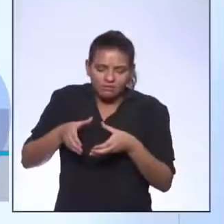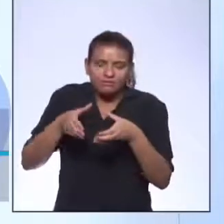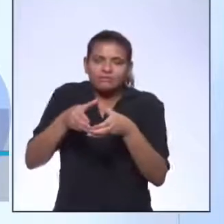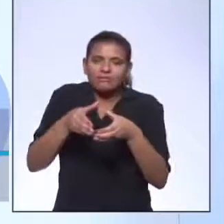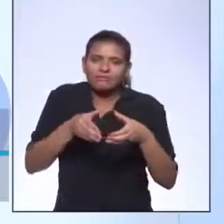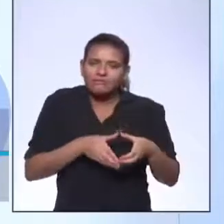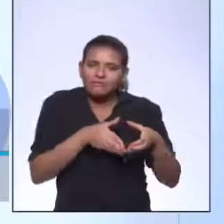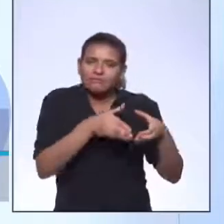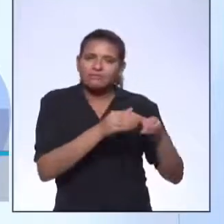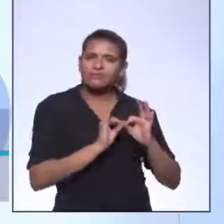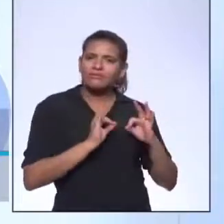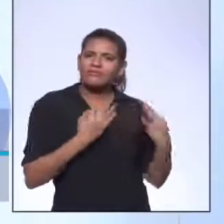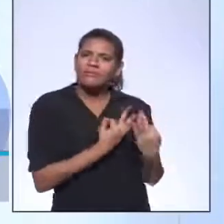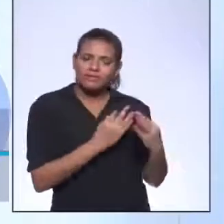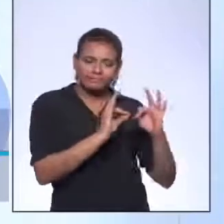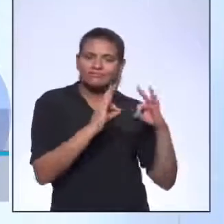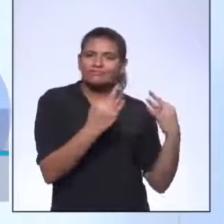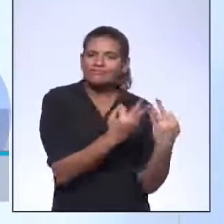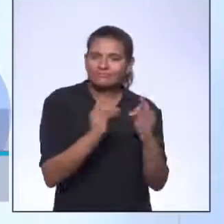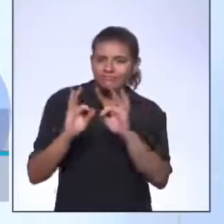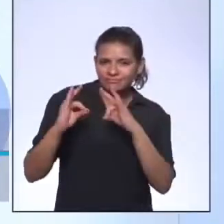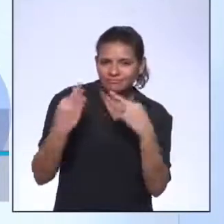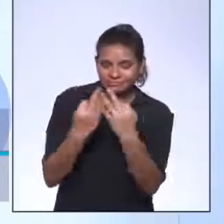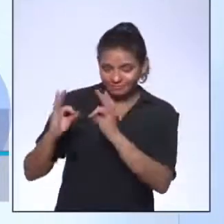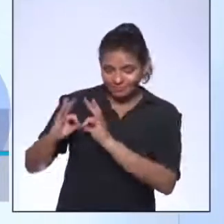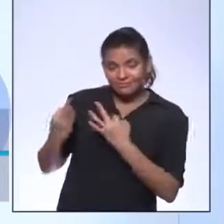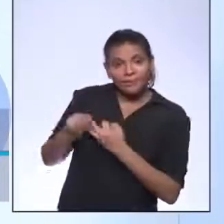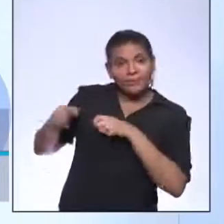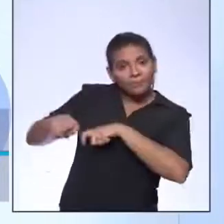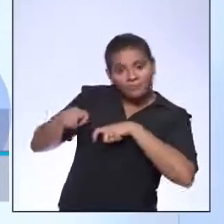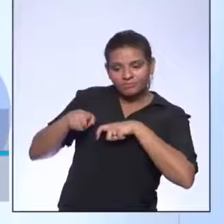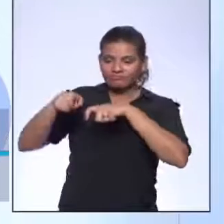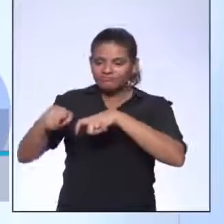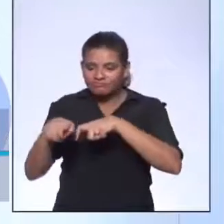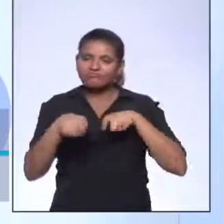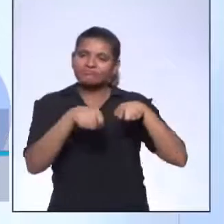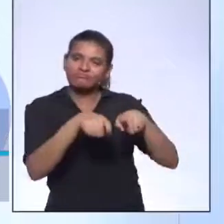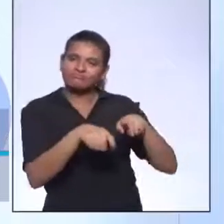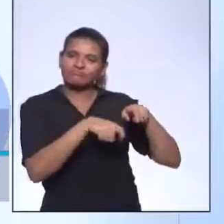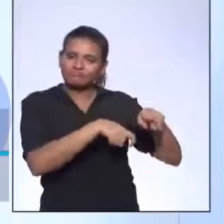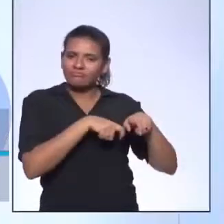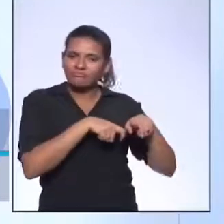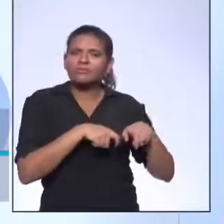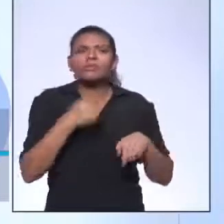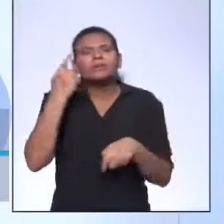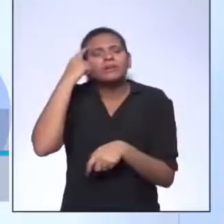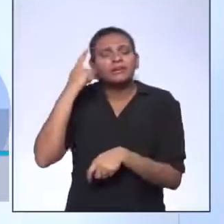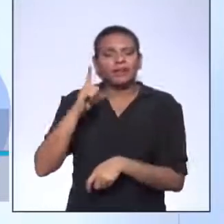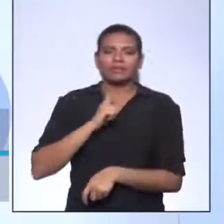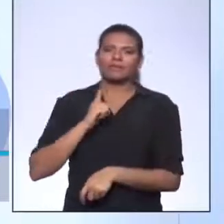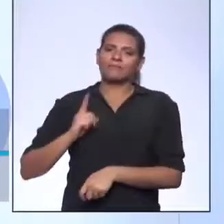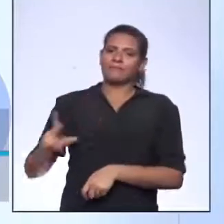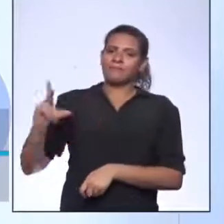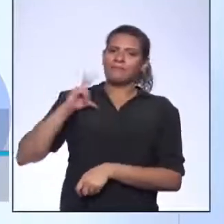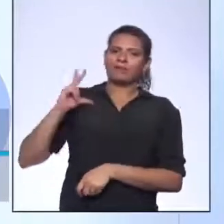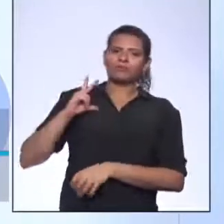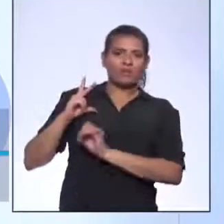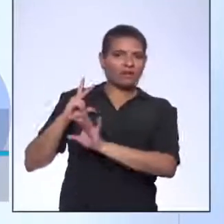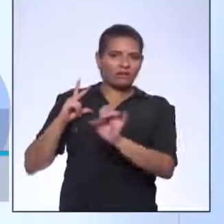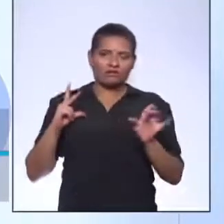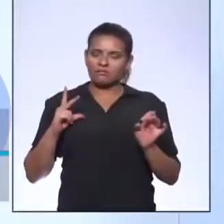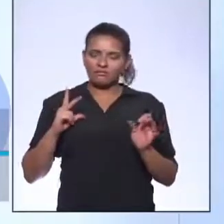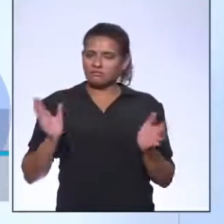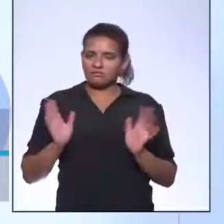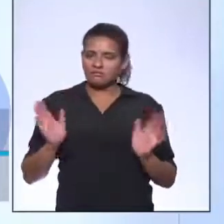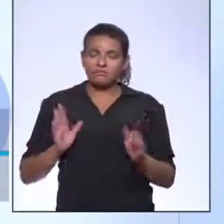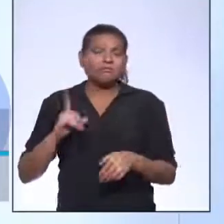agrícolas familiares. No gueno, não tem propriedade privada. A figura mais importante dentro de um gueno é